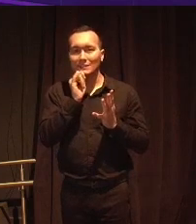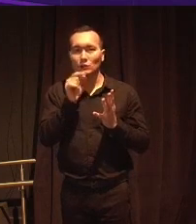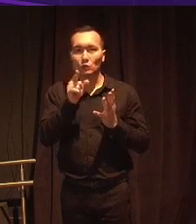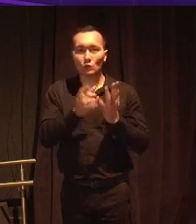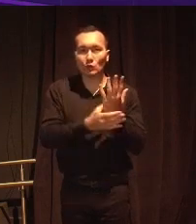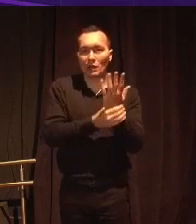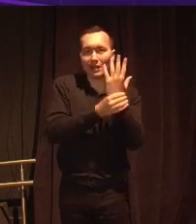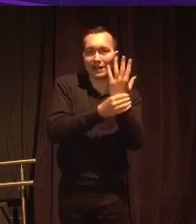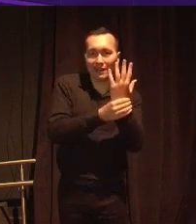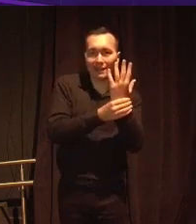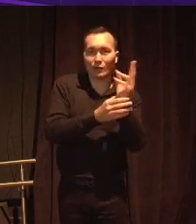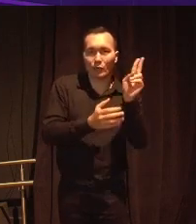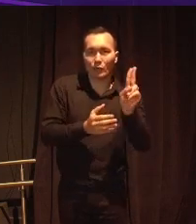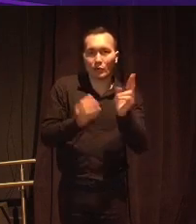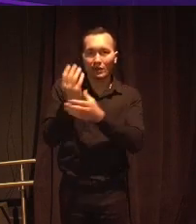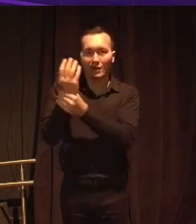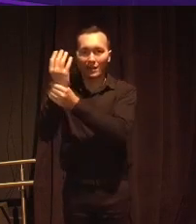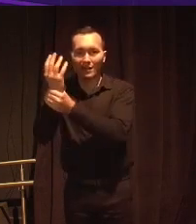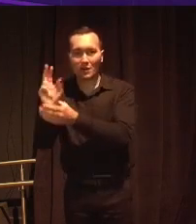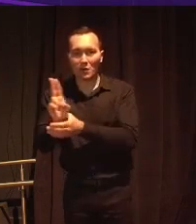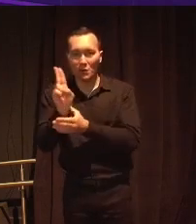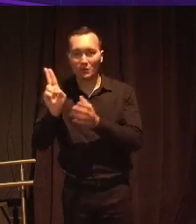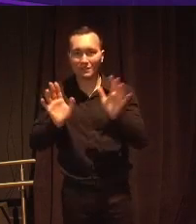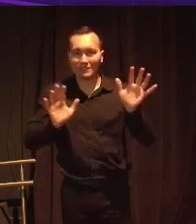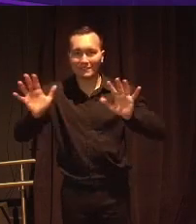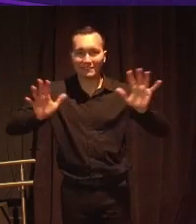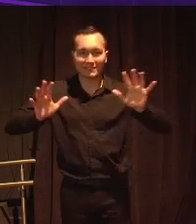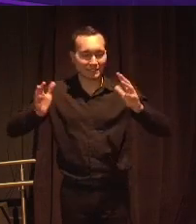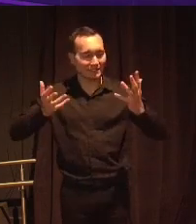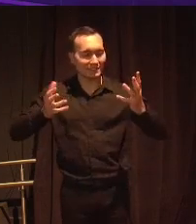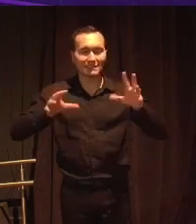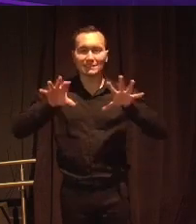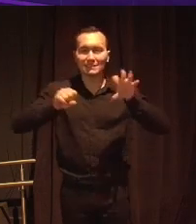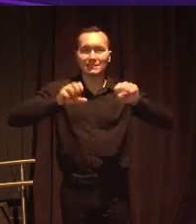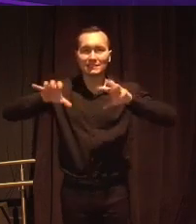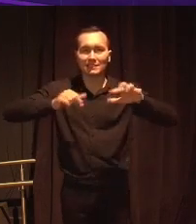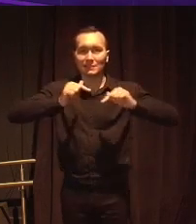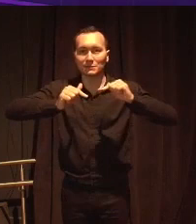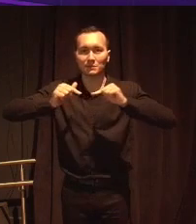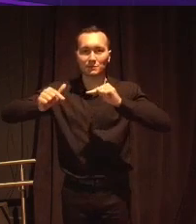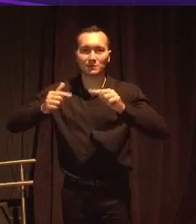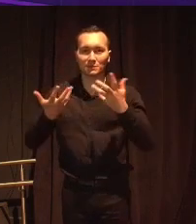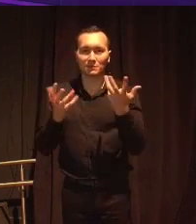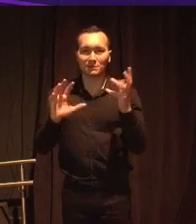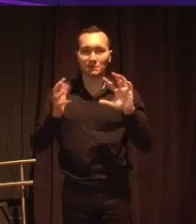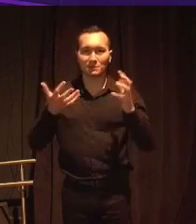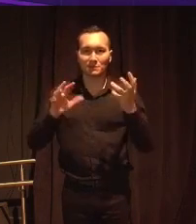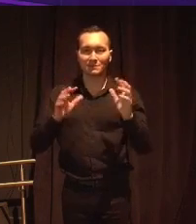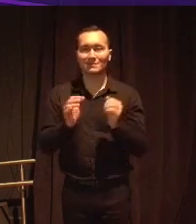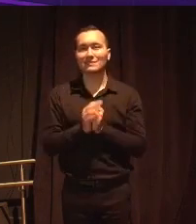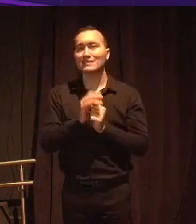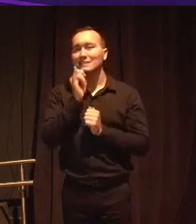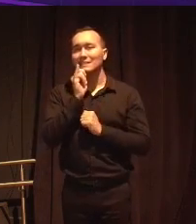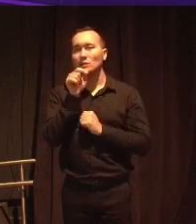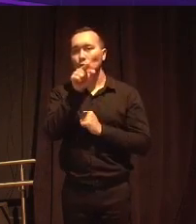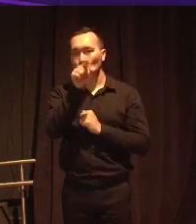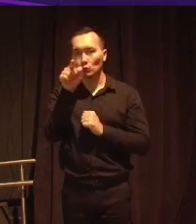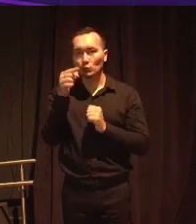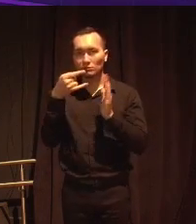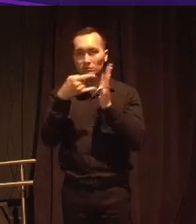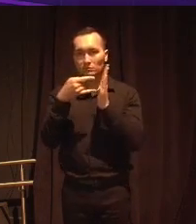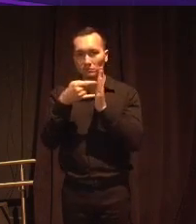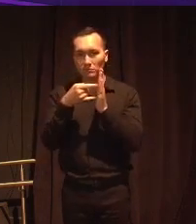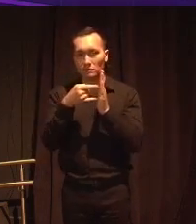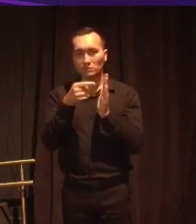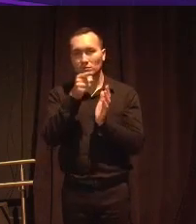tem que pensar, puxa, vocês, sei lá, desenvolvedores, a gente tem que pensar em como